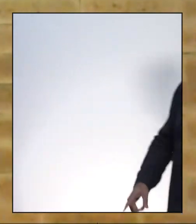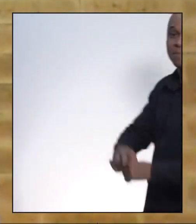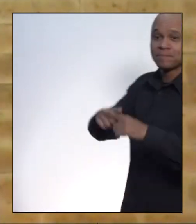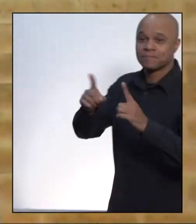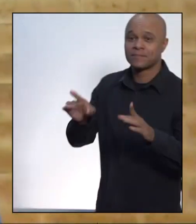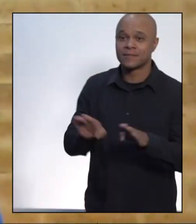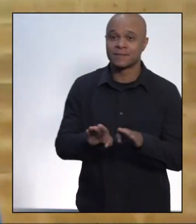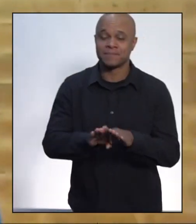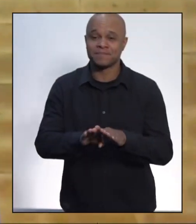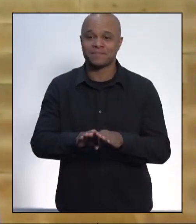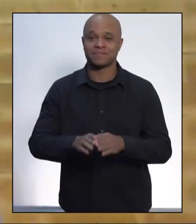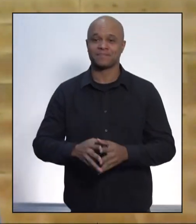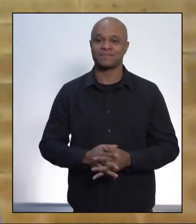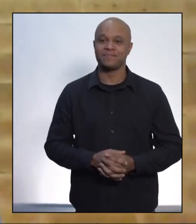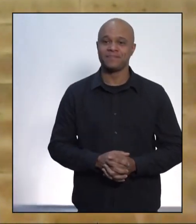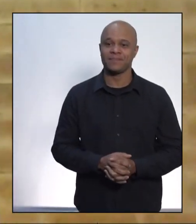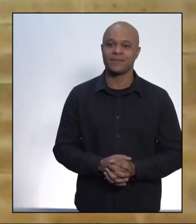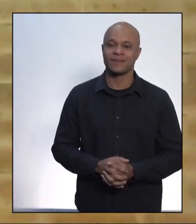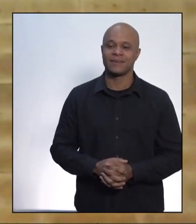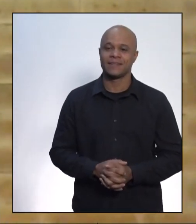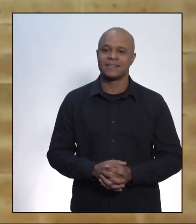Mas também